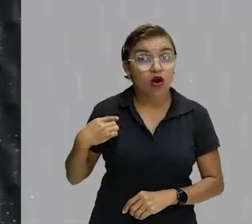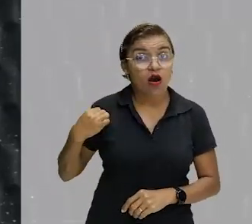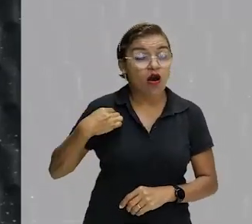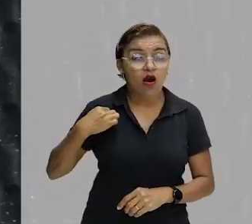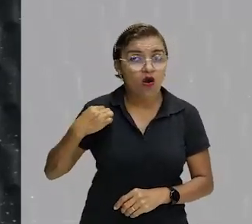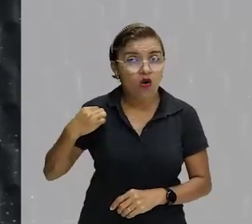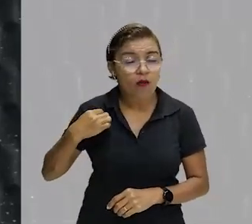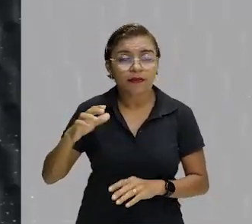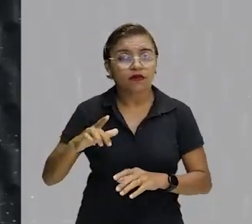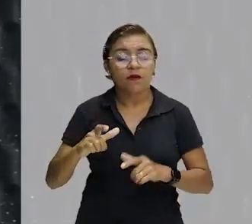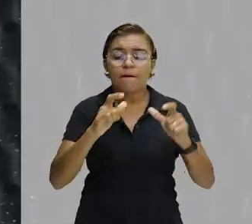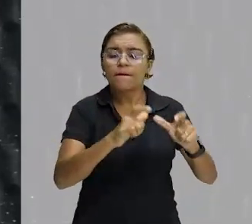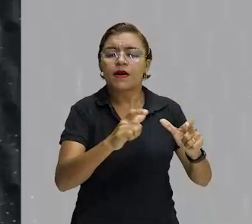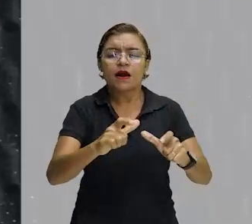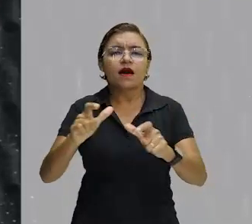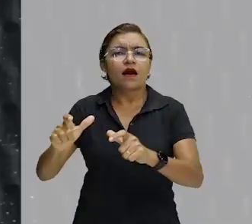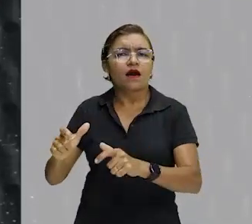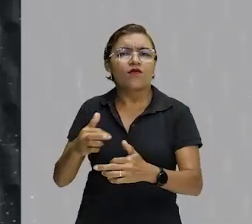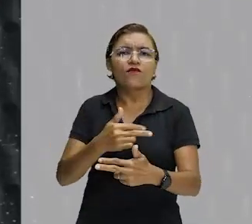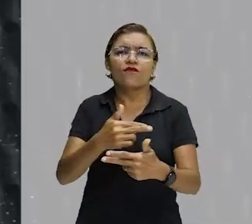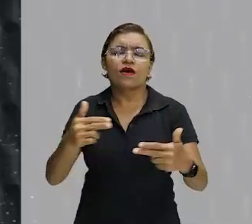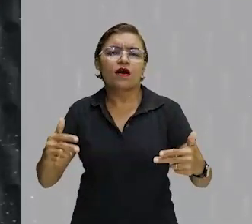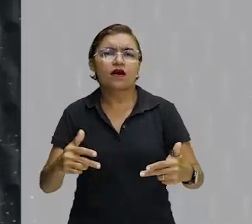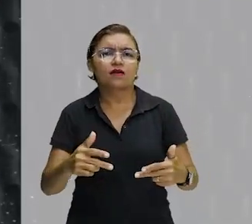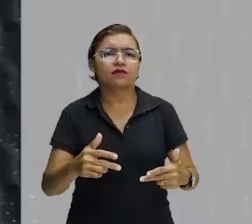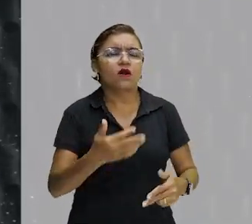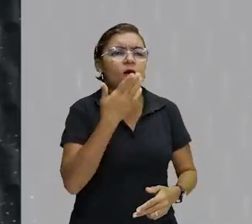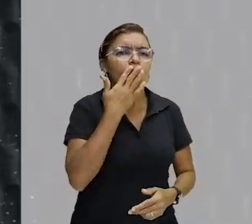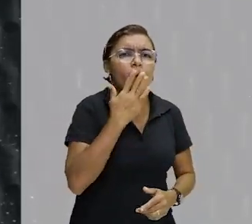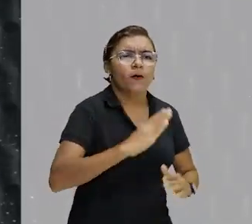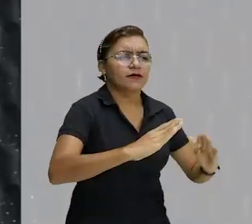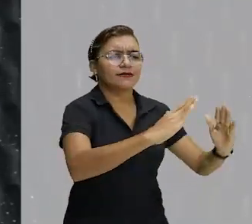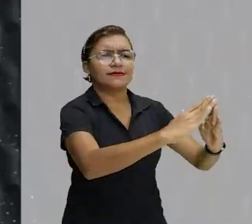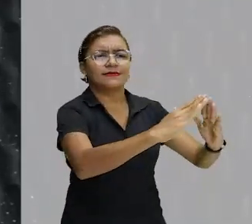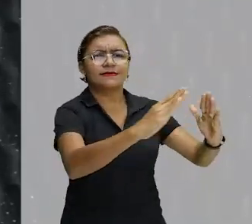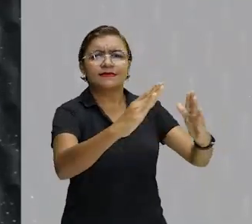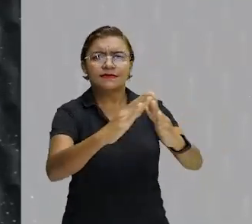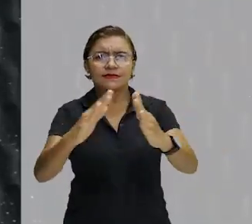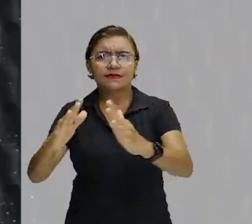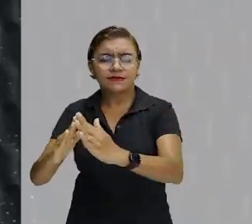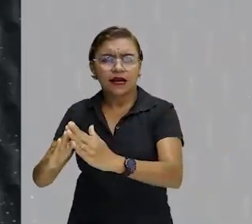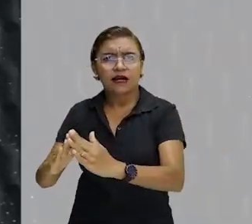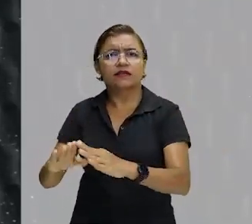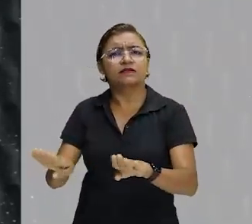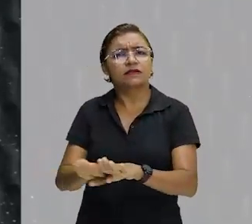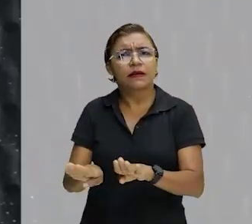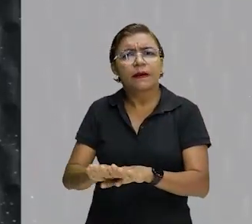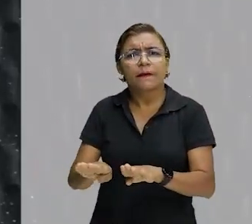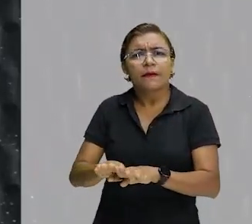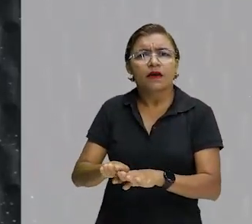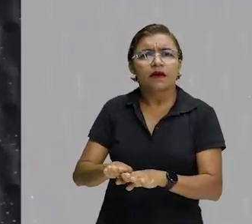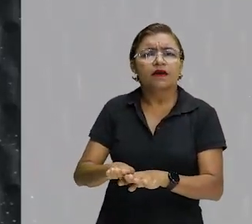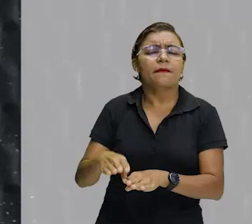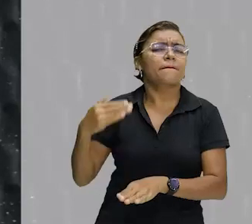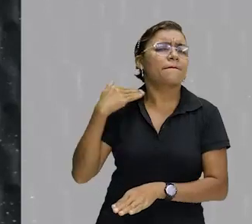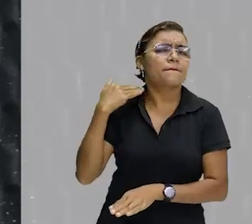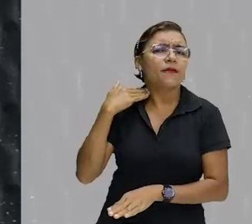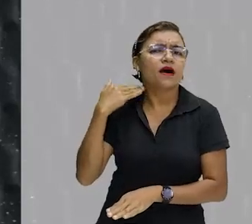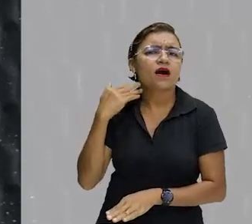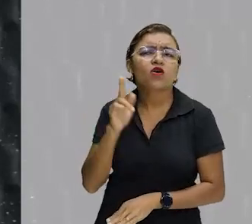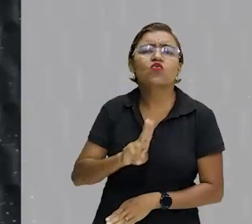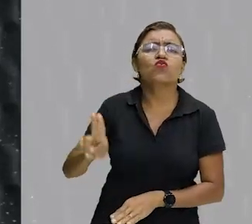bairro e observem as cores que são utilizadas nas casas, a forma que alguns bancos têm como linguagem visual na frente,